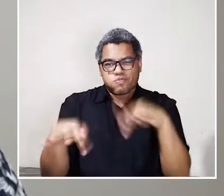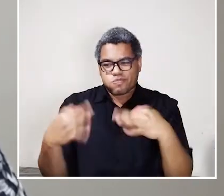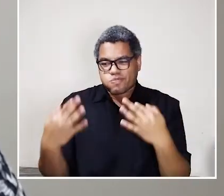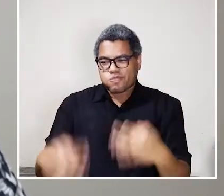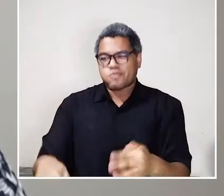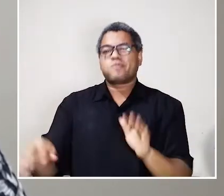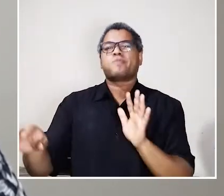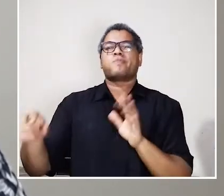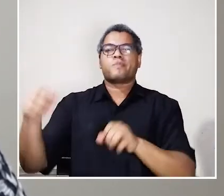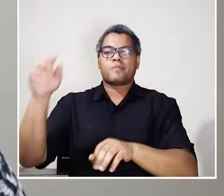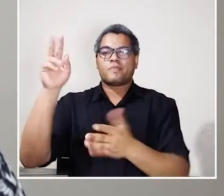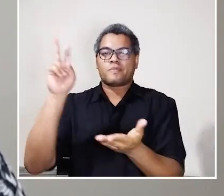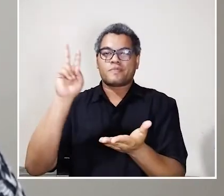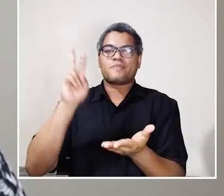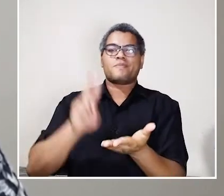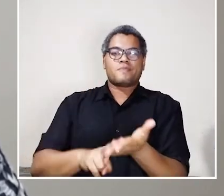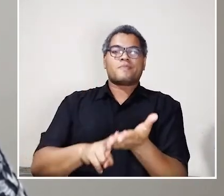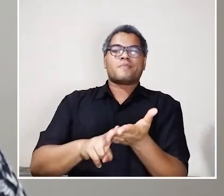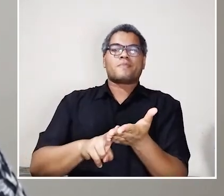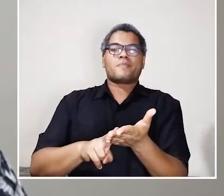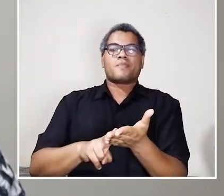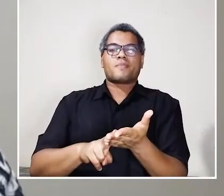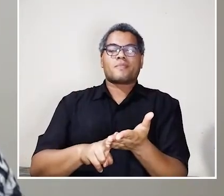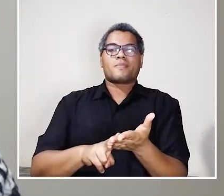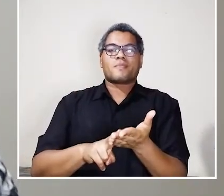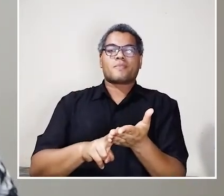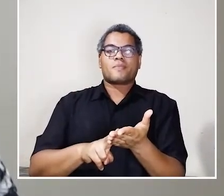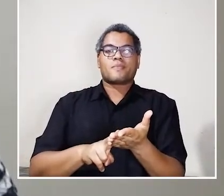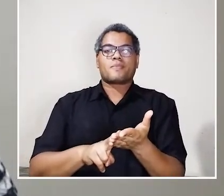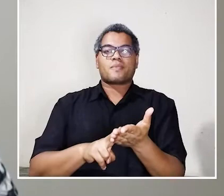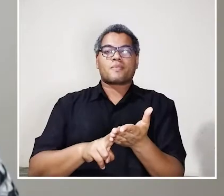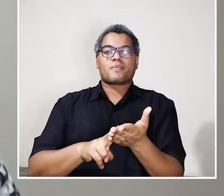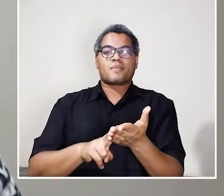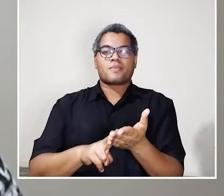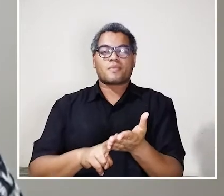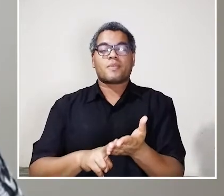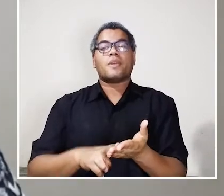e marcados pela batalha. A